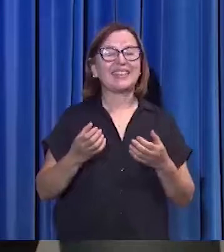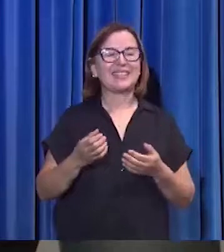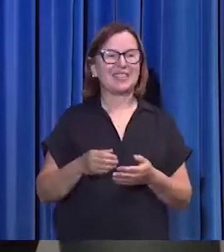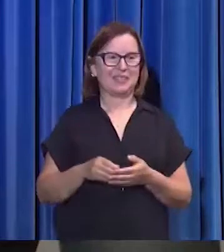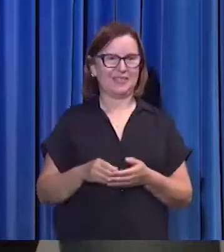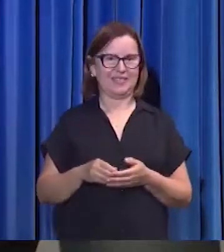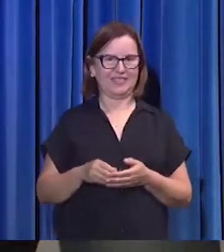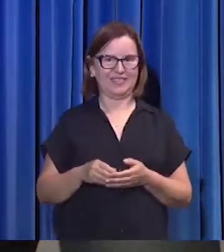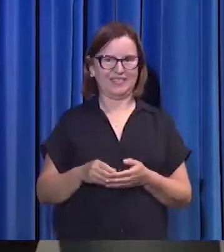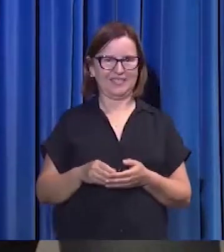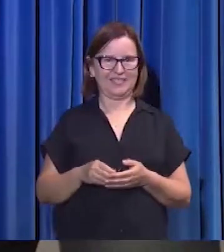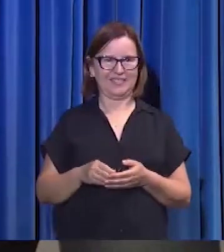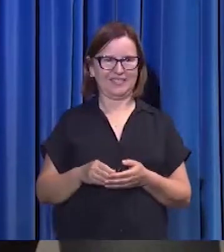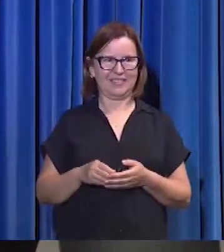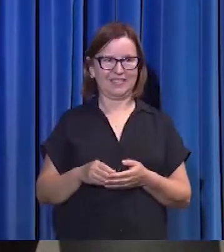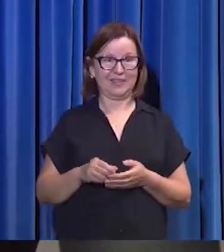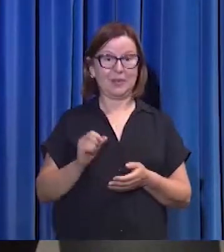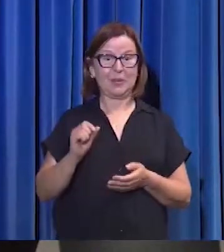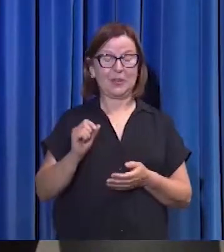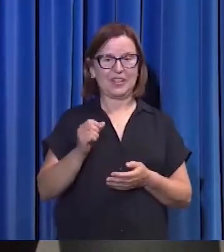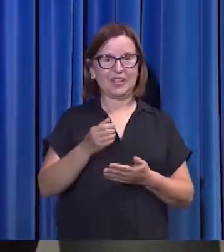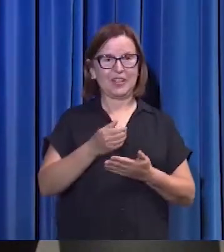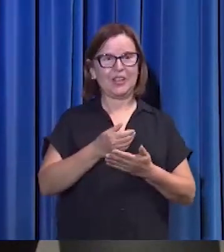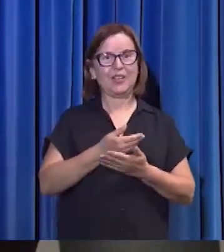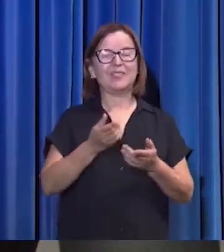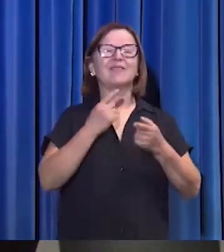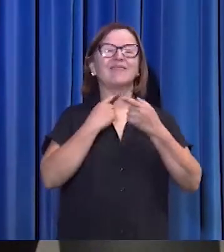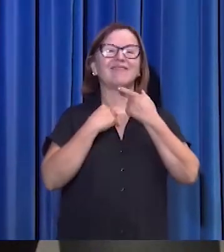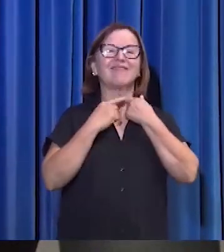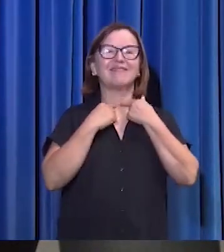Qual é o patrimônio que você quer?